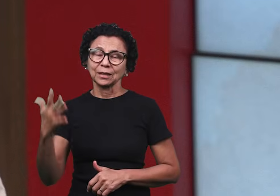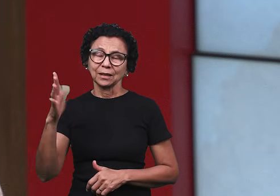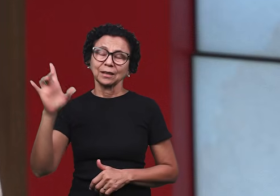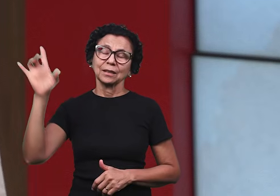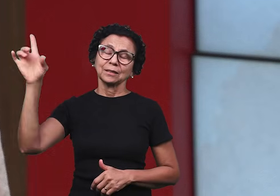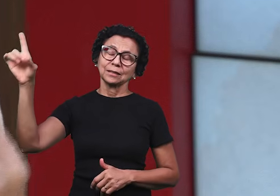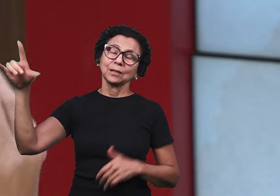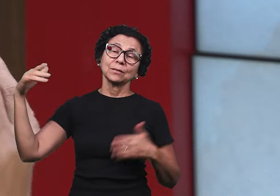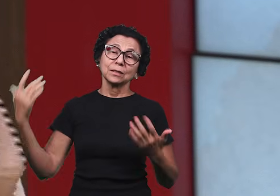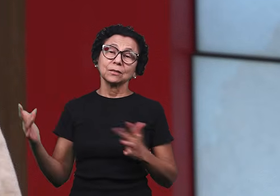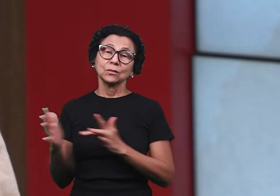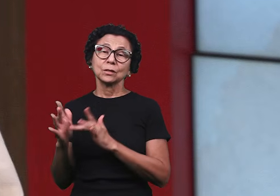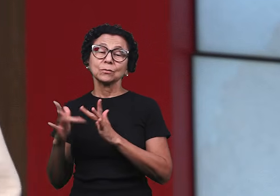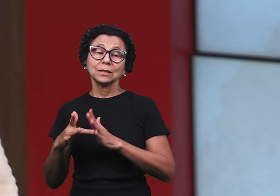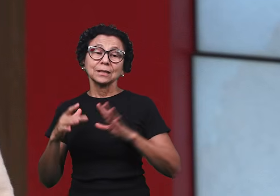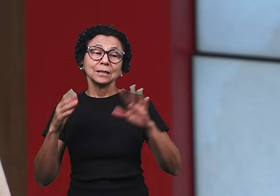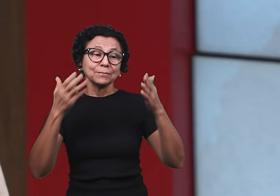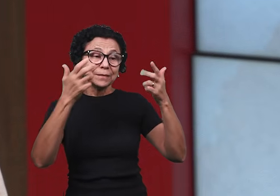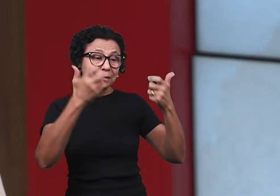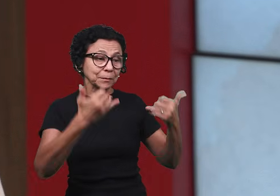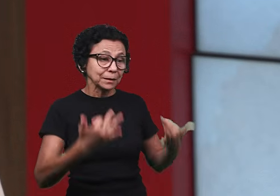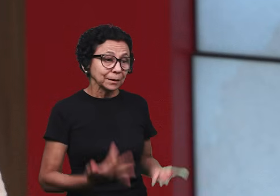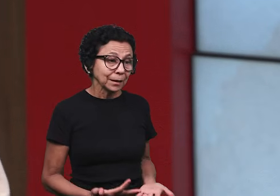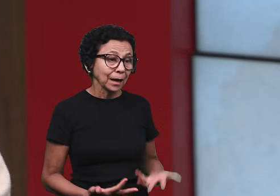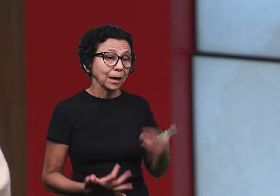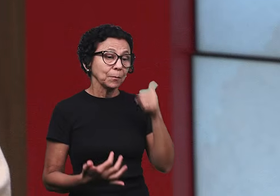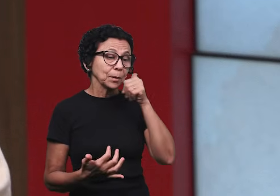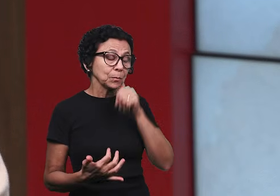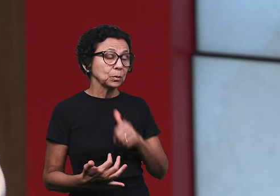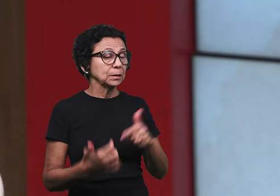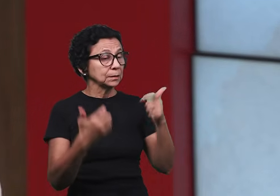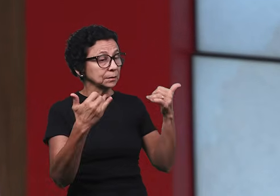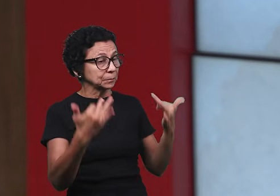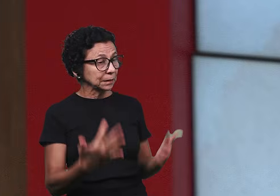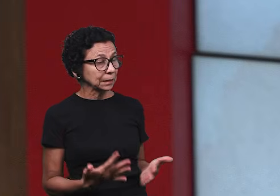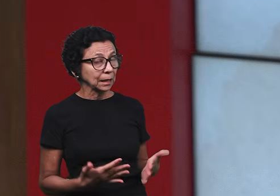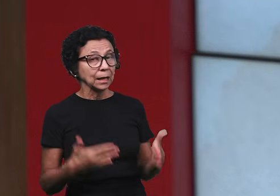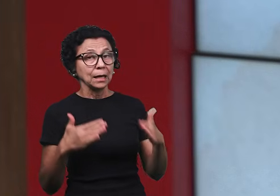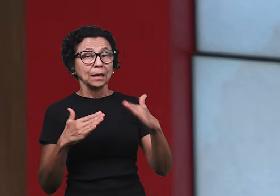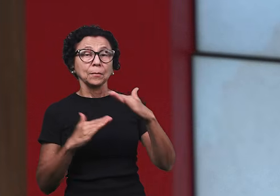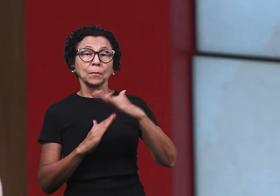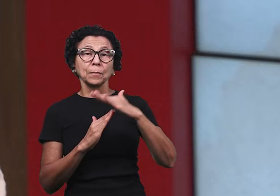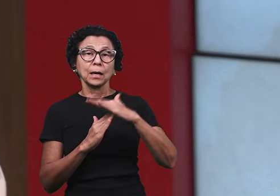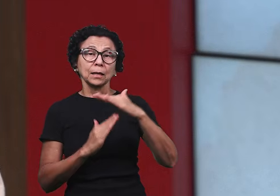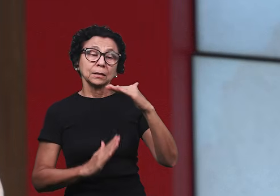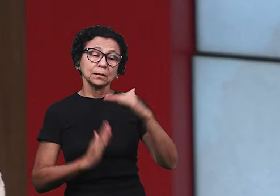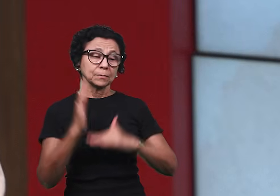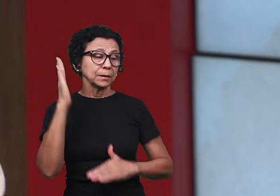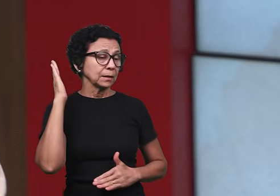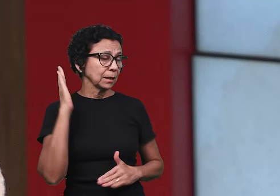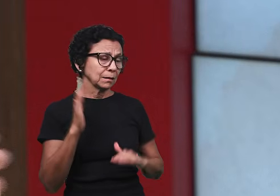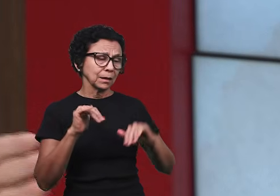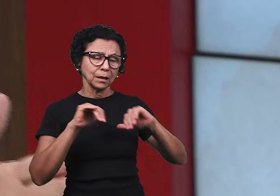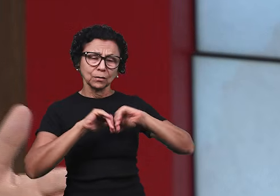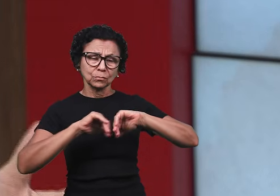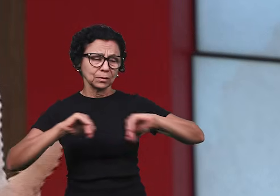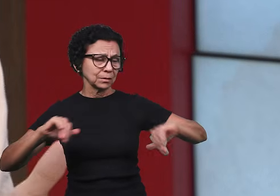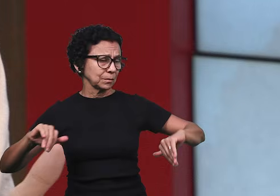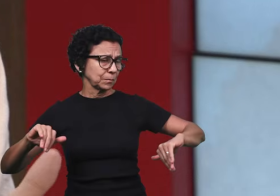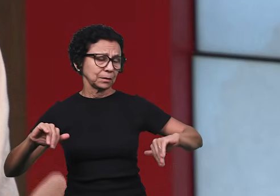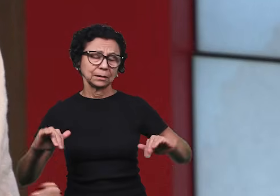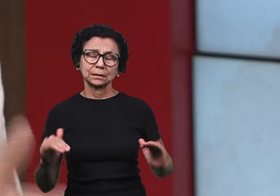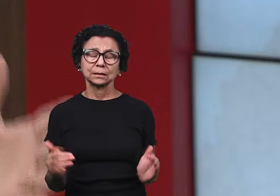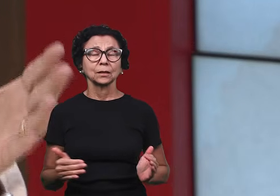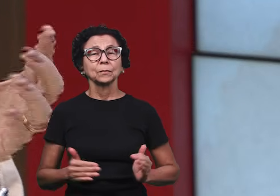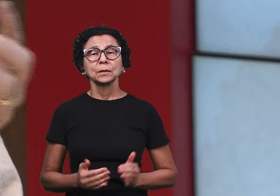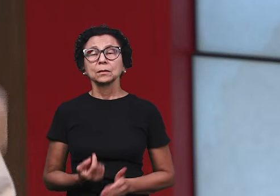queria aperfeiçoar esse entendimento daquela mulher. Ele veio quebrar todas aquelas barreiras para mostrar que não havia agora mais